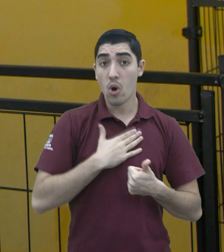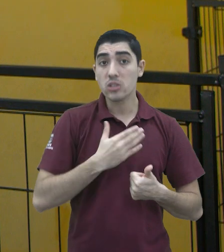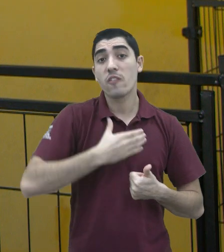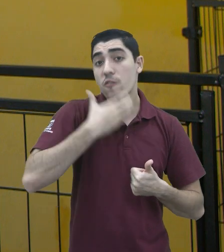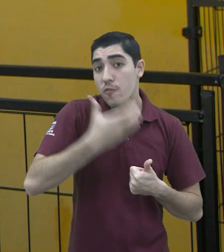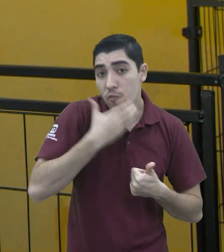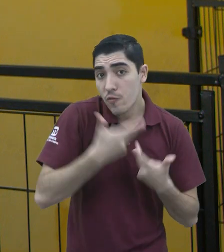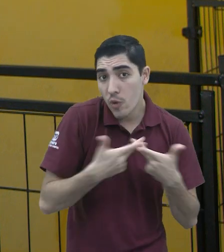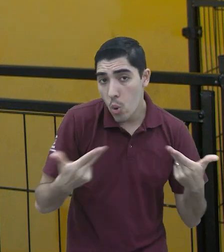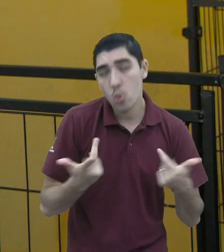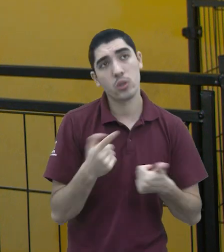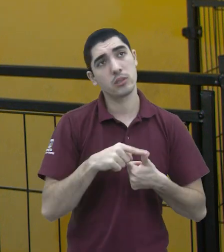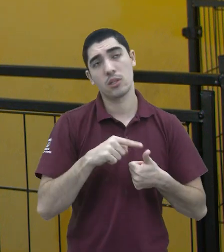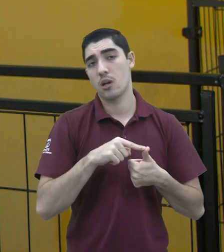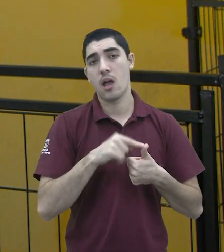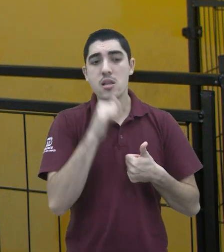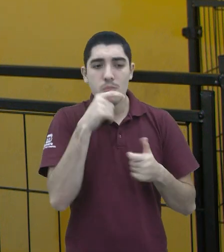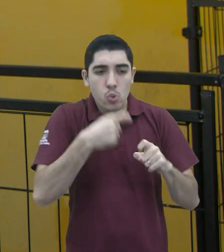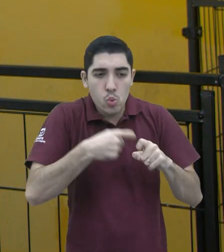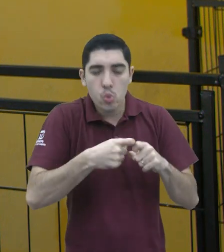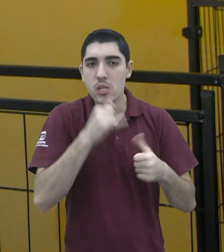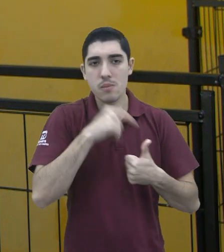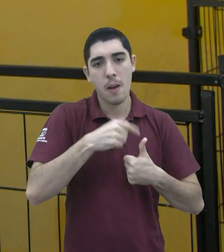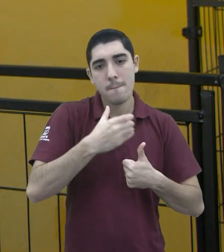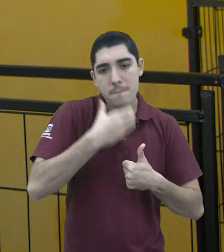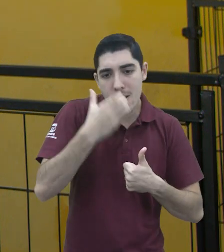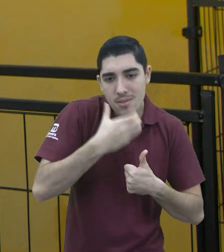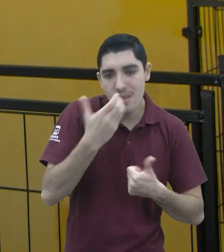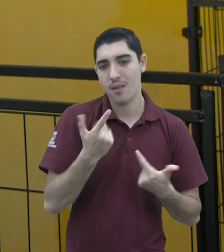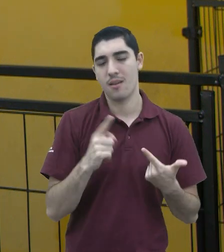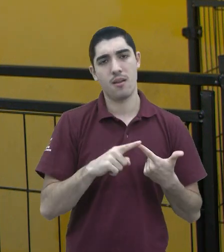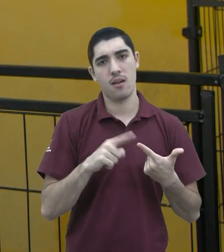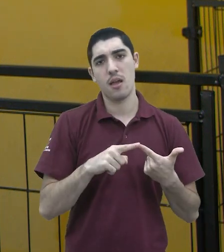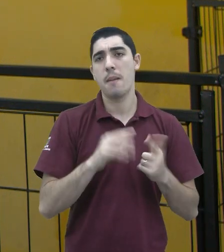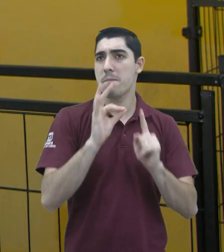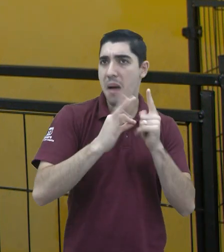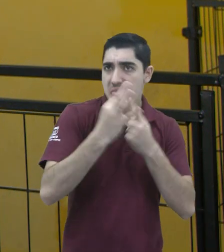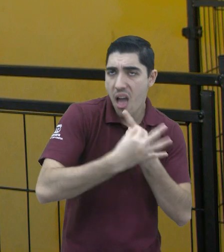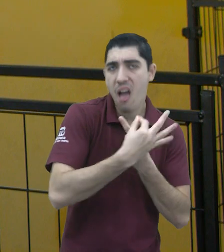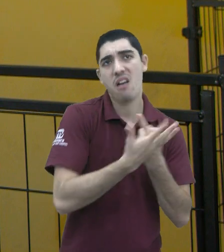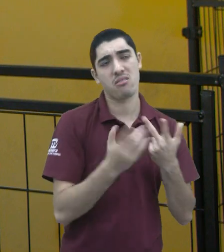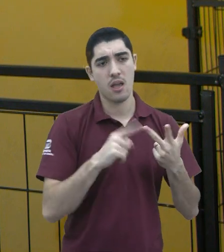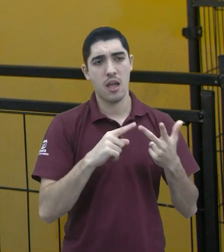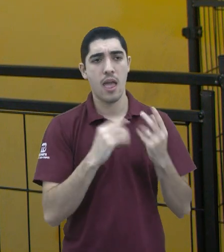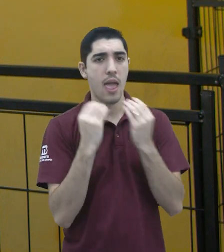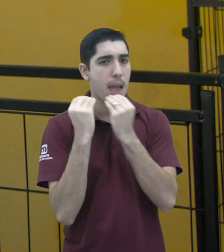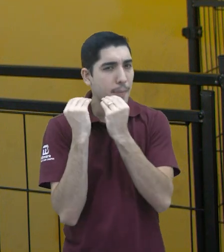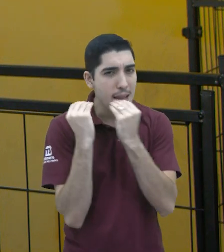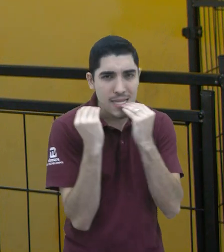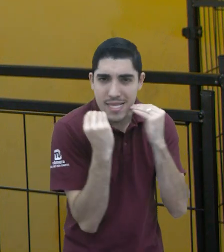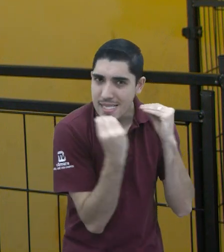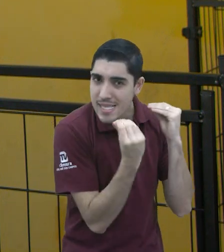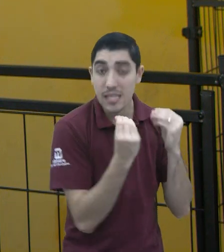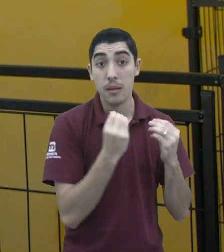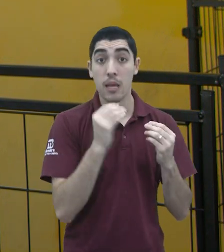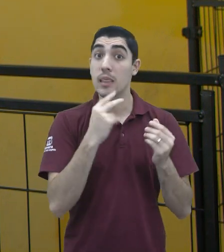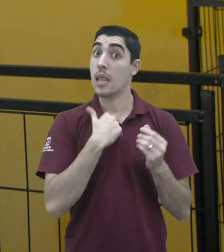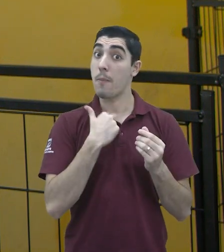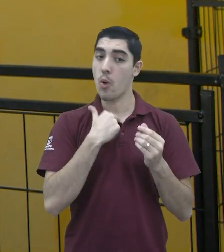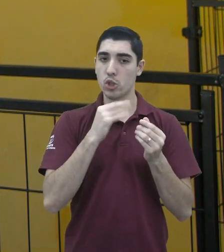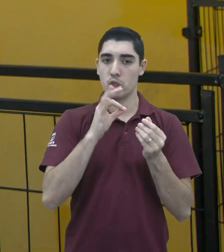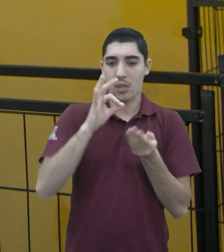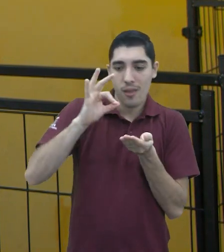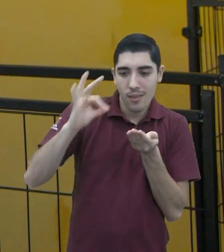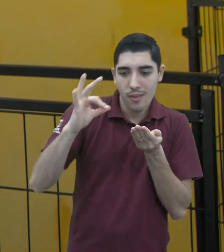gostam de frutas, então assim, as frutinhas mais durinhas, maçã. Eles comem também banana, melancia, tudo